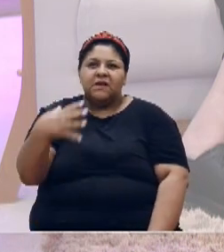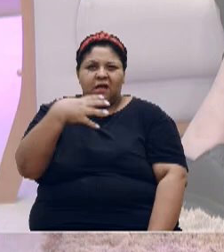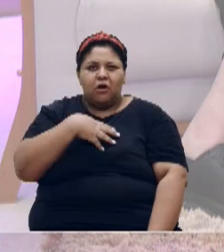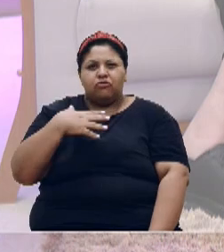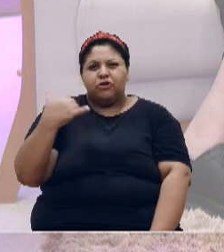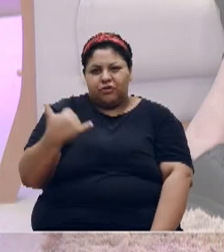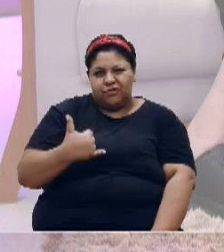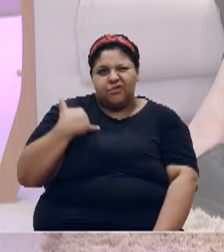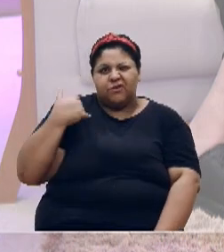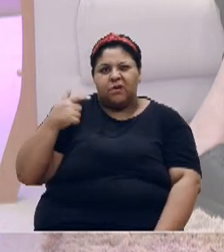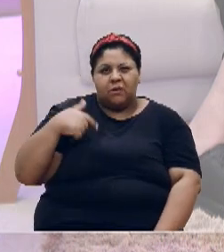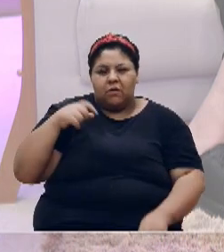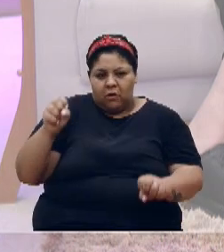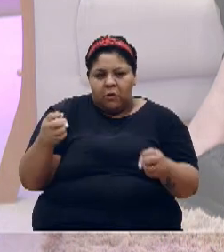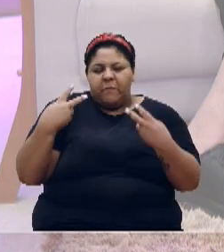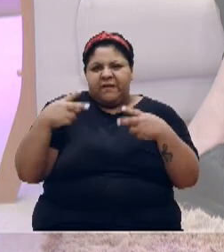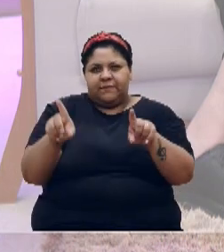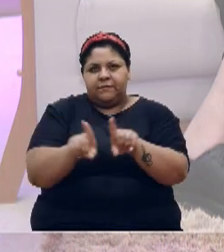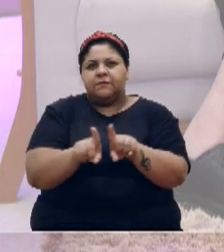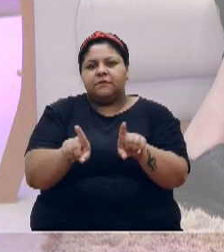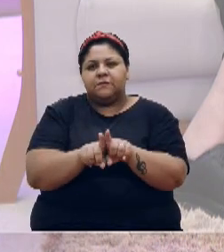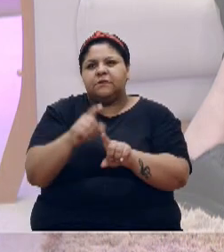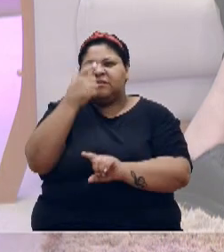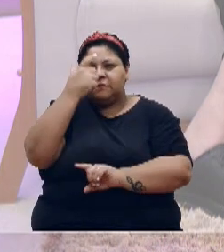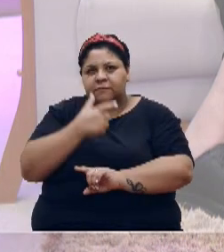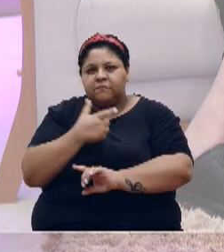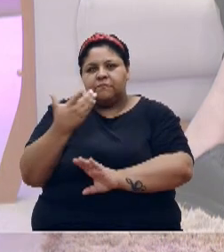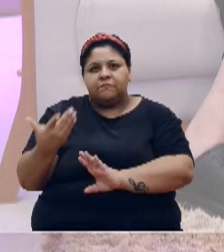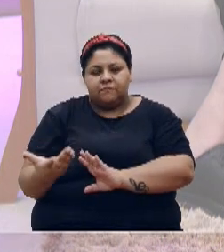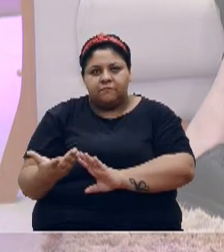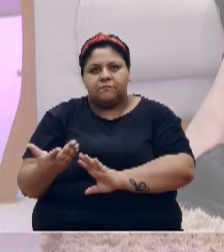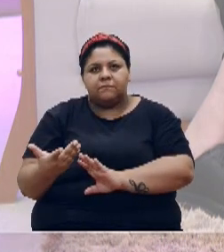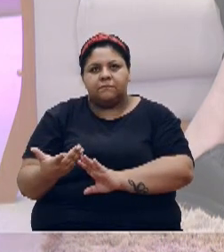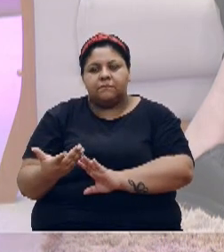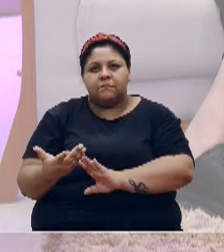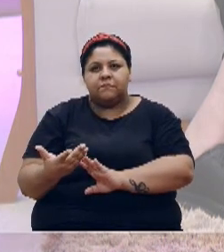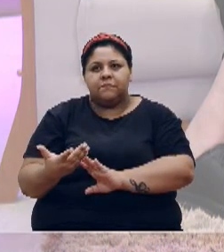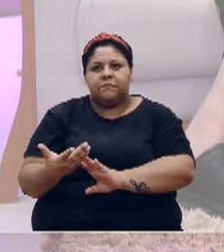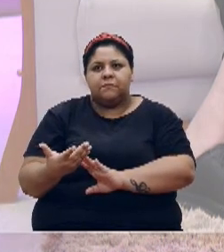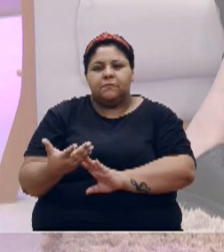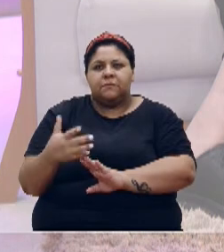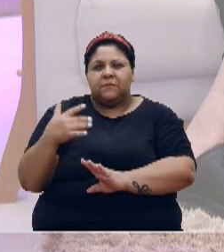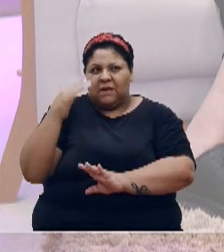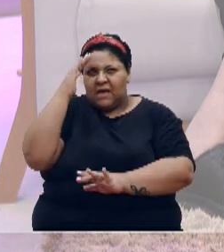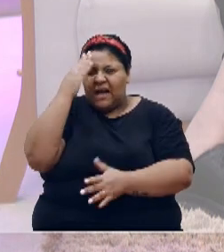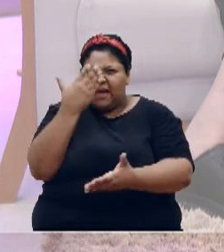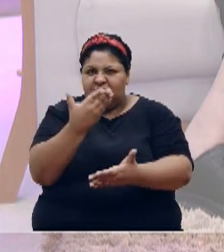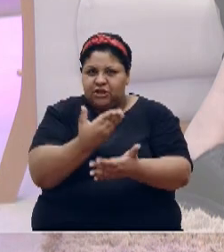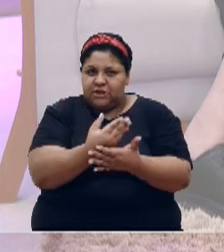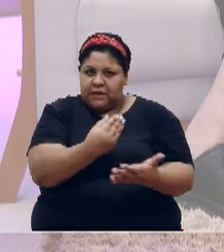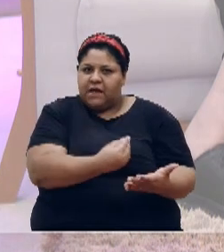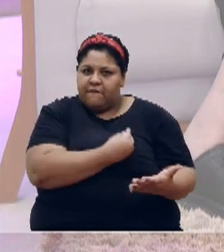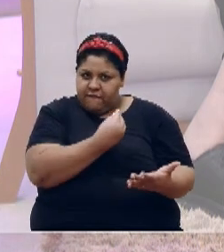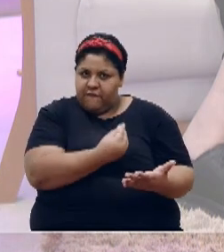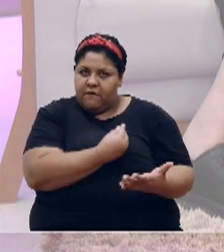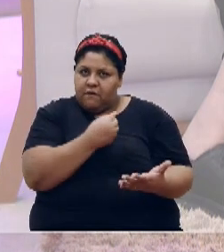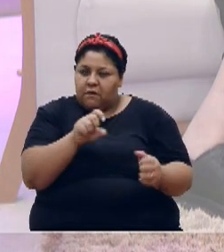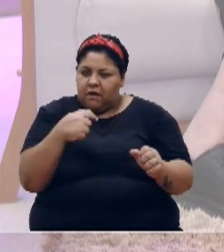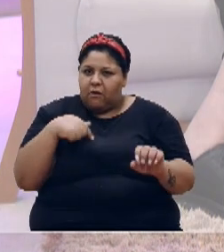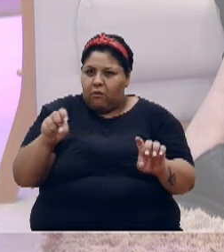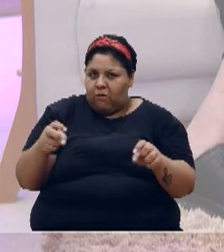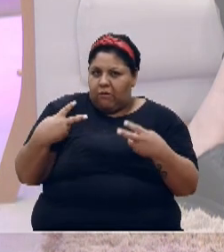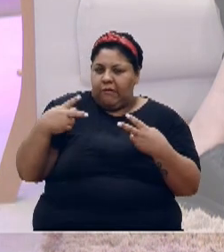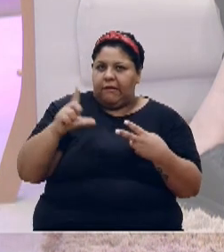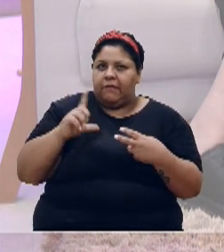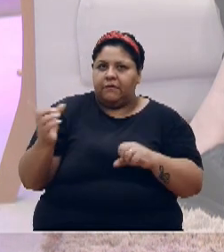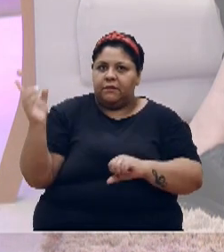né? Eu percebo isso também. Eu acho que quando a gente valida e vive mesmo, né? Eu percebo que tem